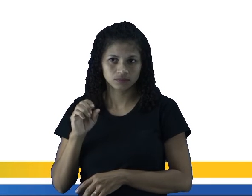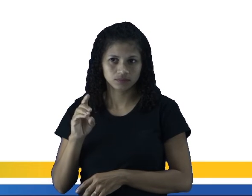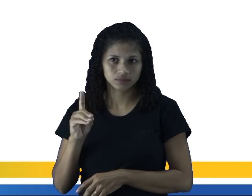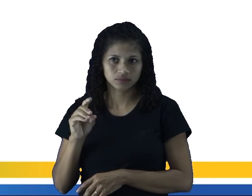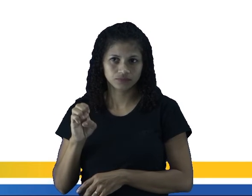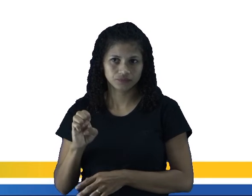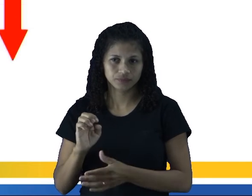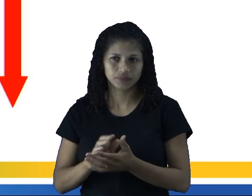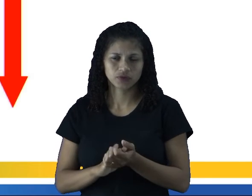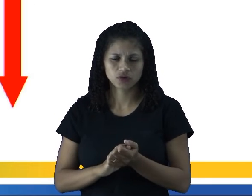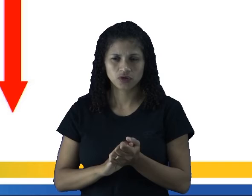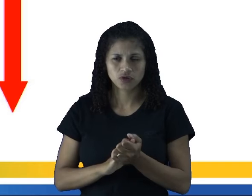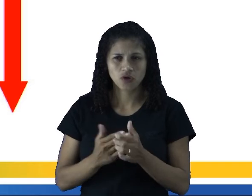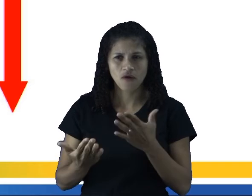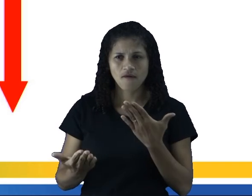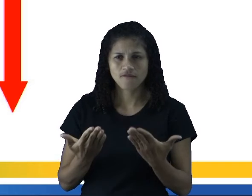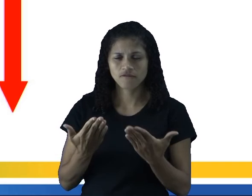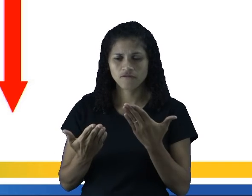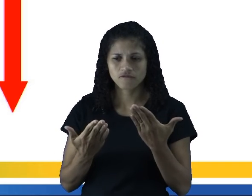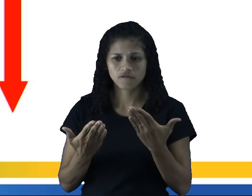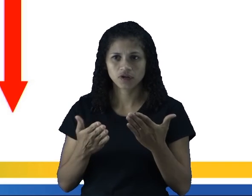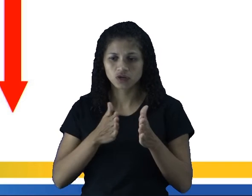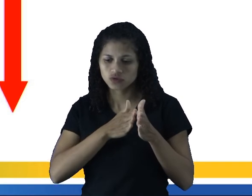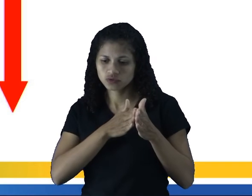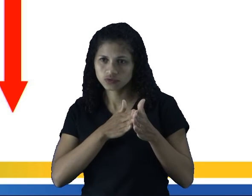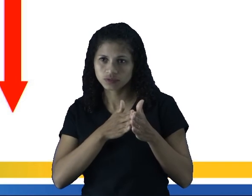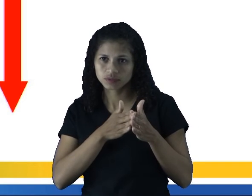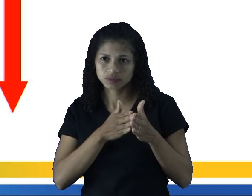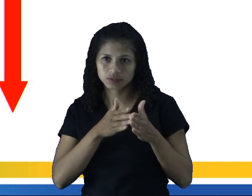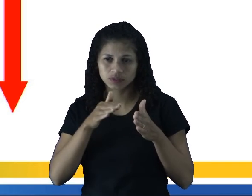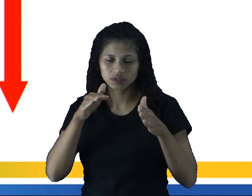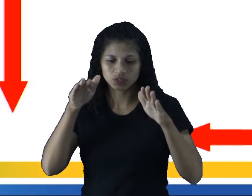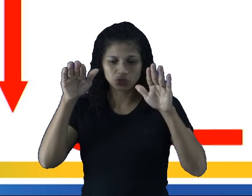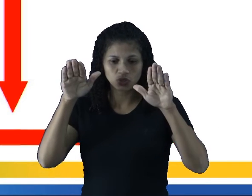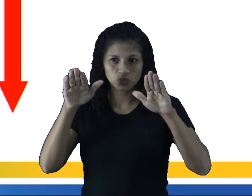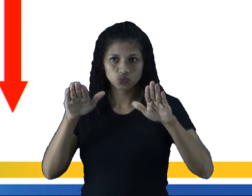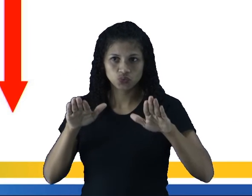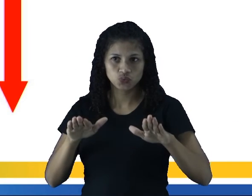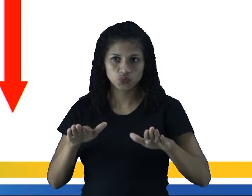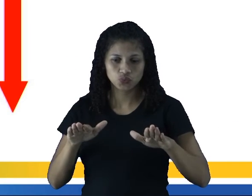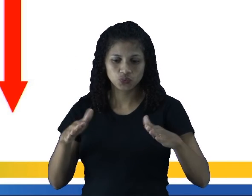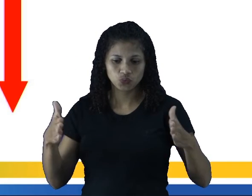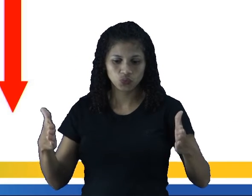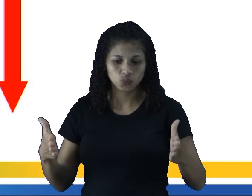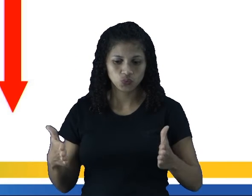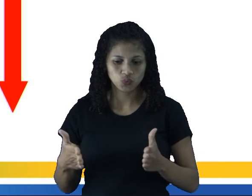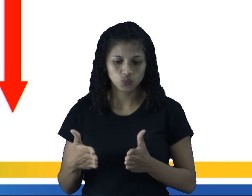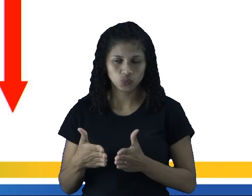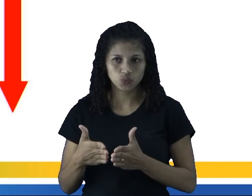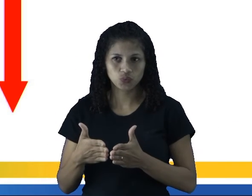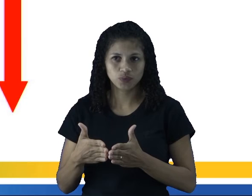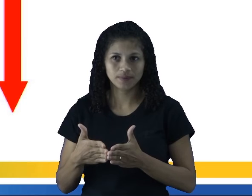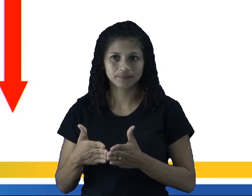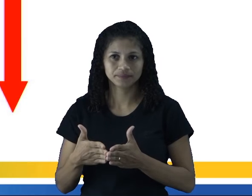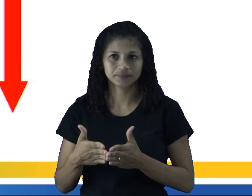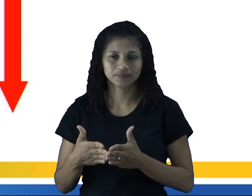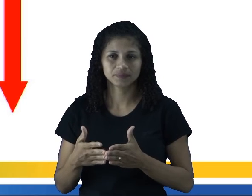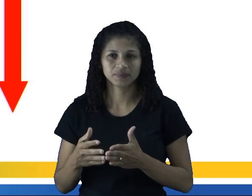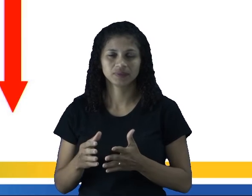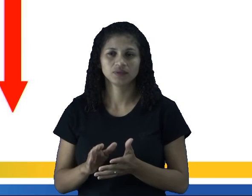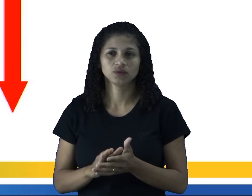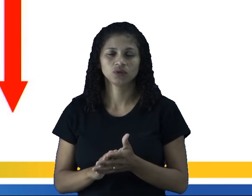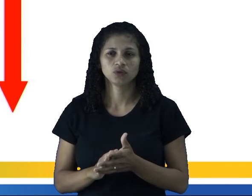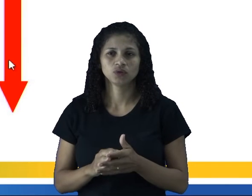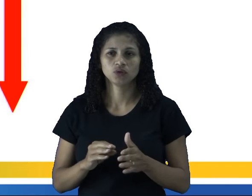ele vai variar de cima para baixo e das extremidades para o centro. Então, aqui o